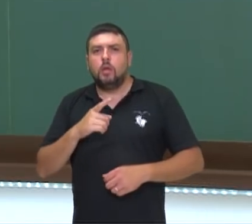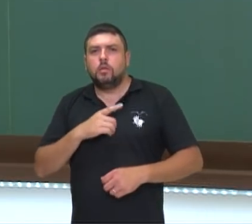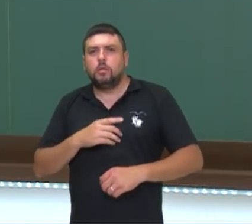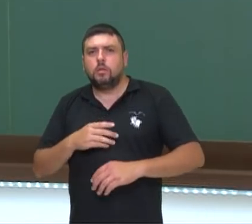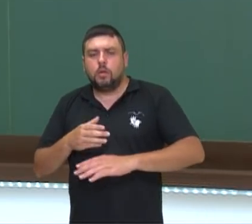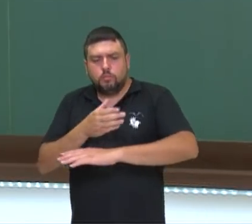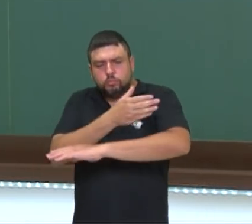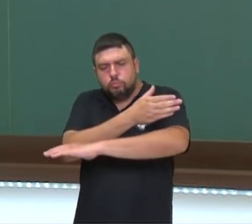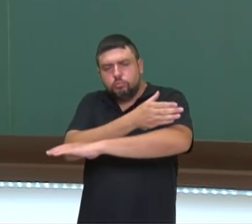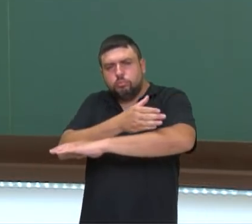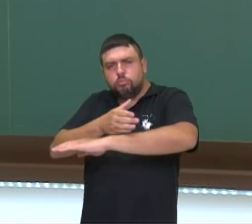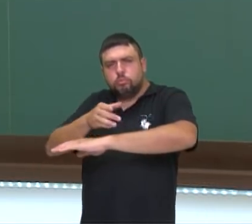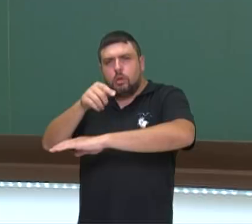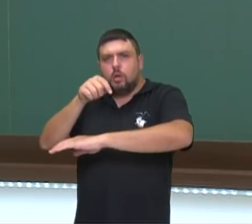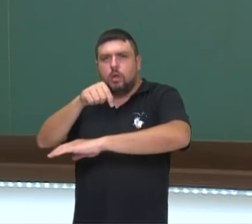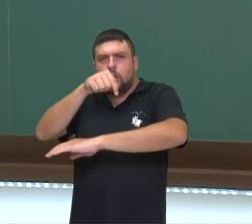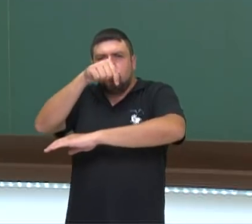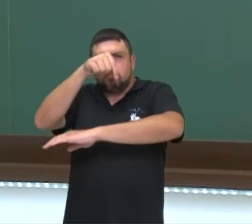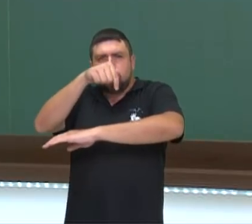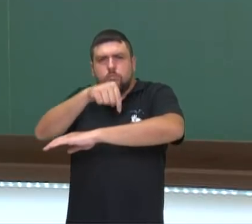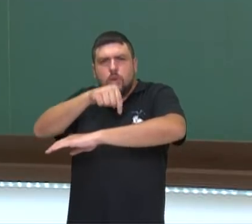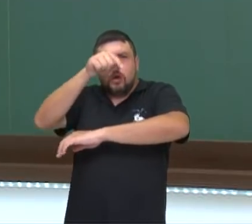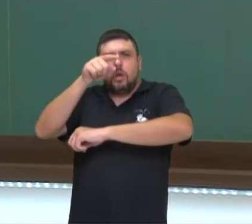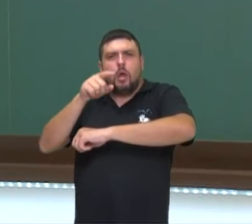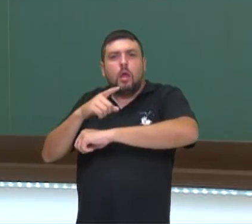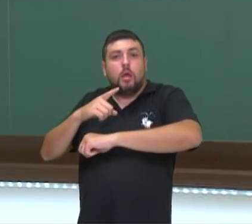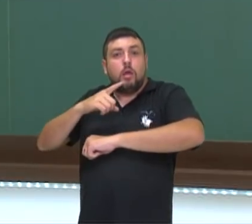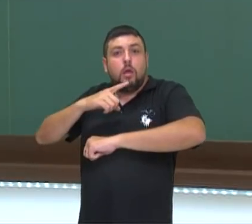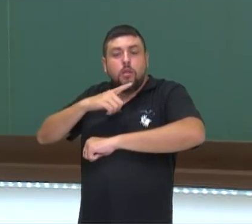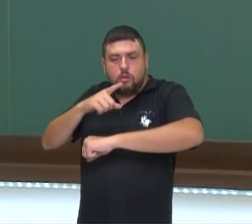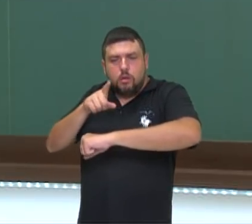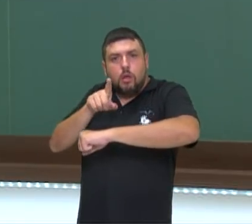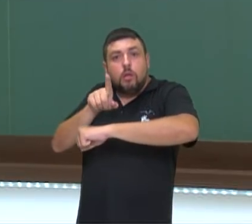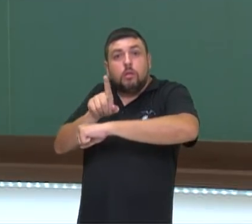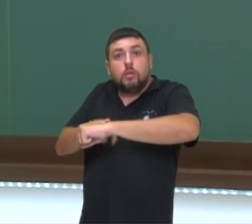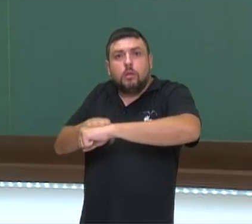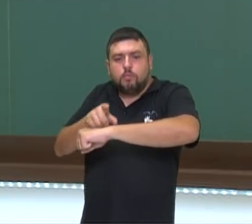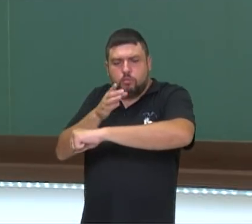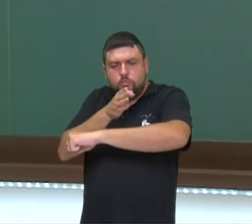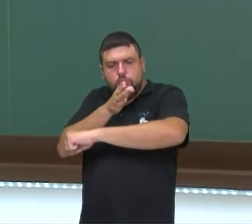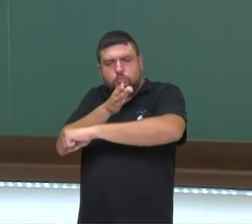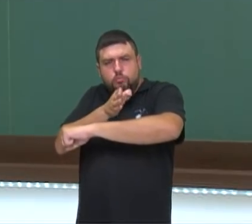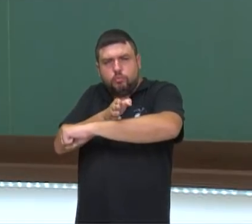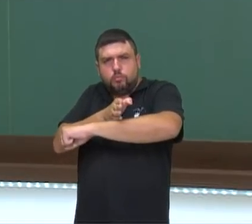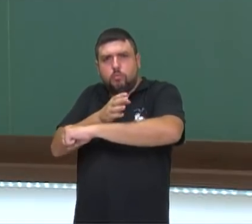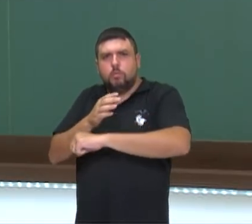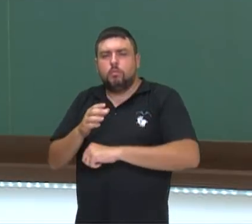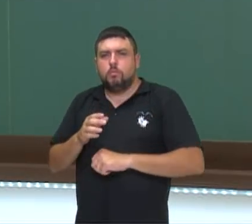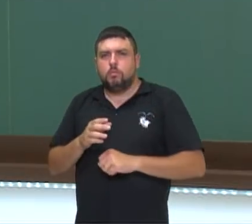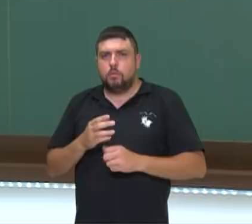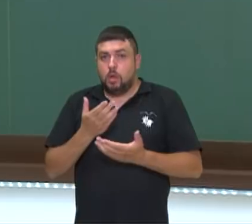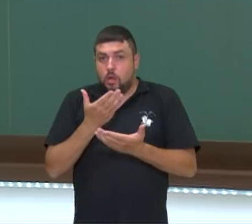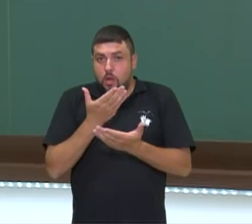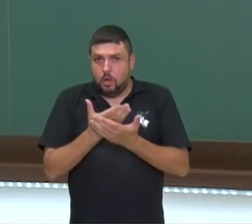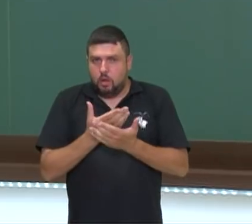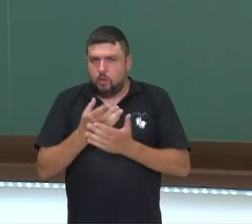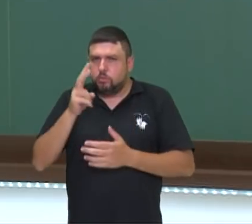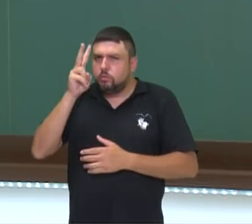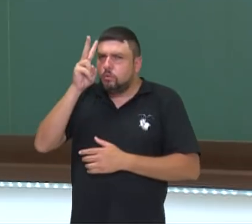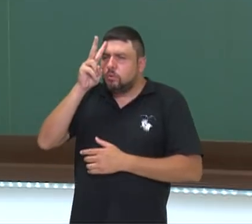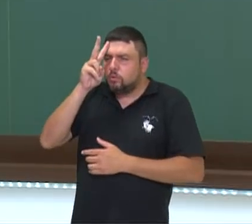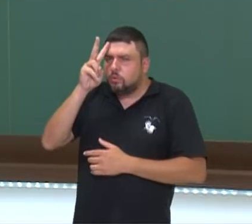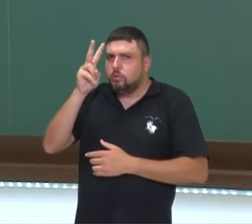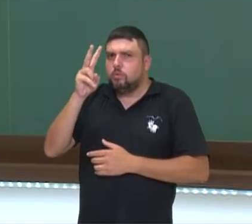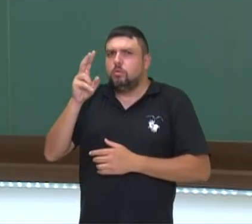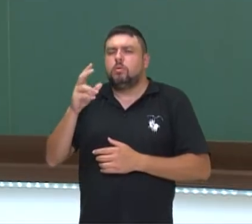O nascimento de Cristo. E a gente lá na aula de história sabe que séculos, anos, eles são